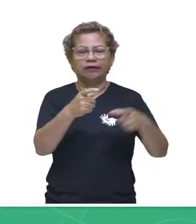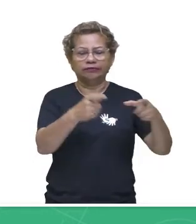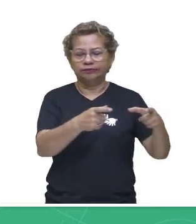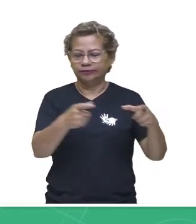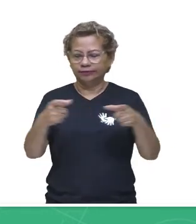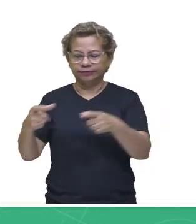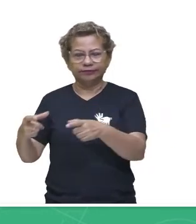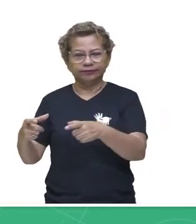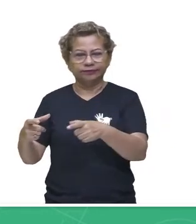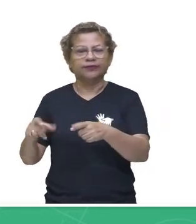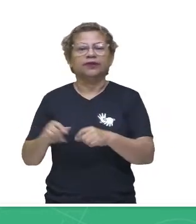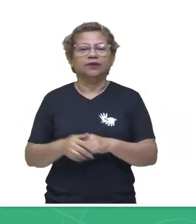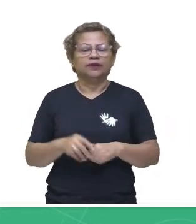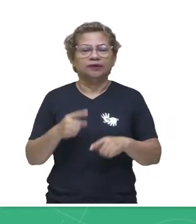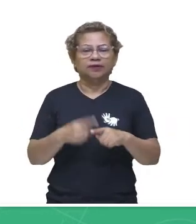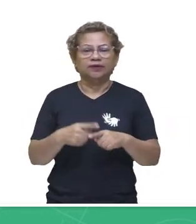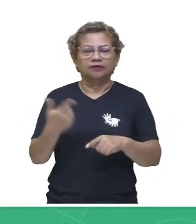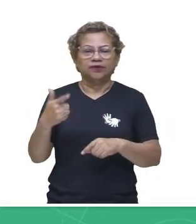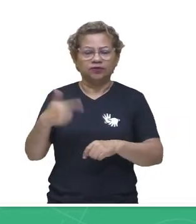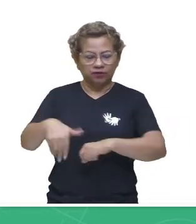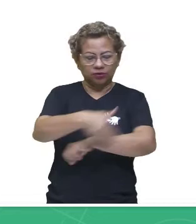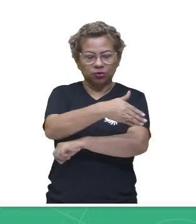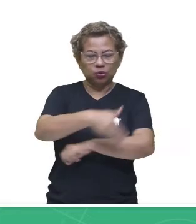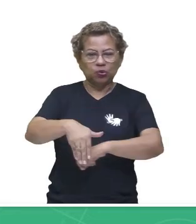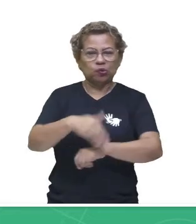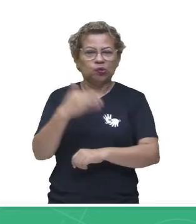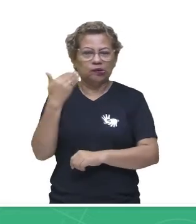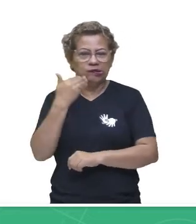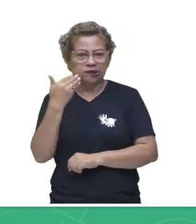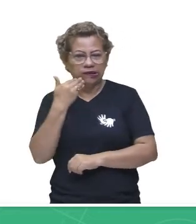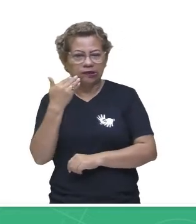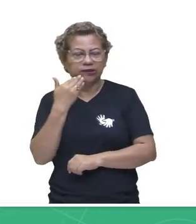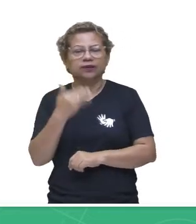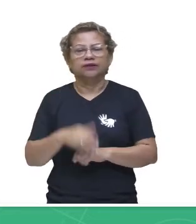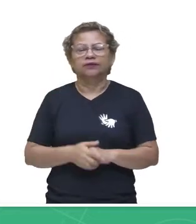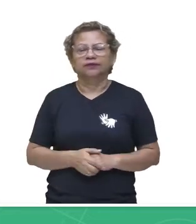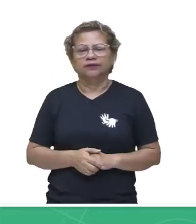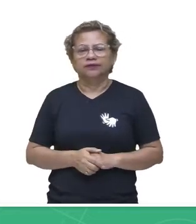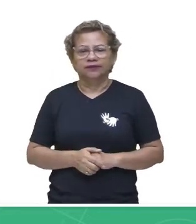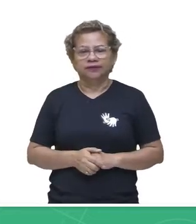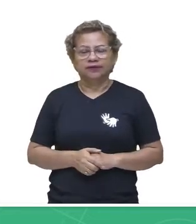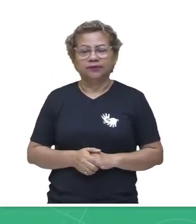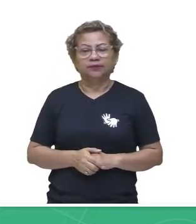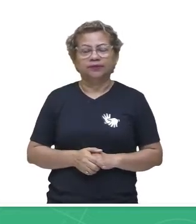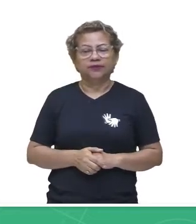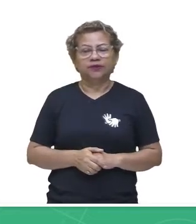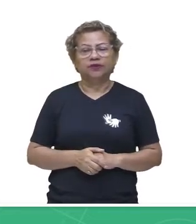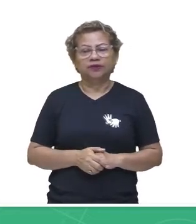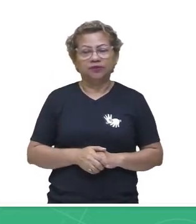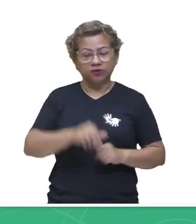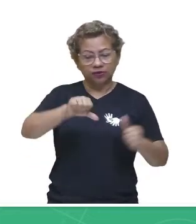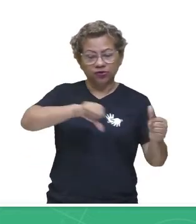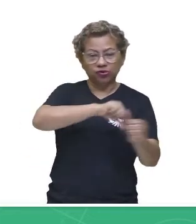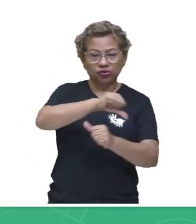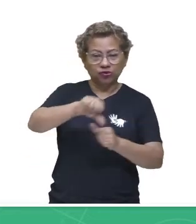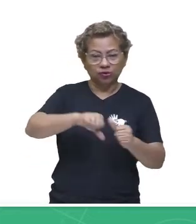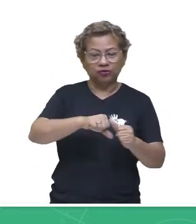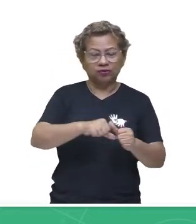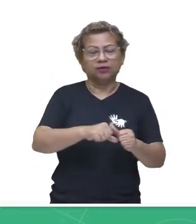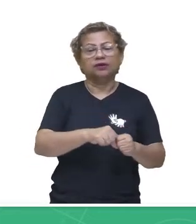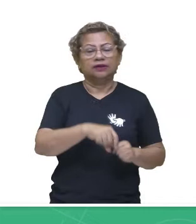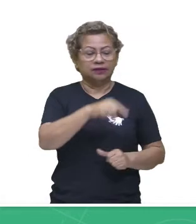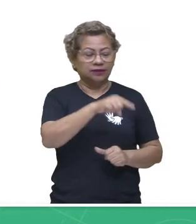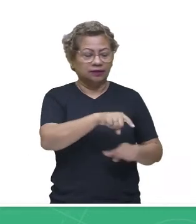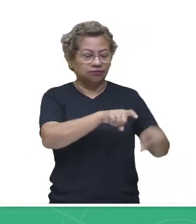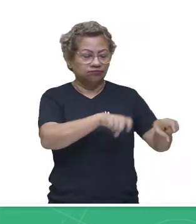impossibilitando a criação de infraestrutura urbana com capacidade para receber o contingente populacional nas grandes cidades, resultando